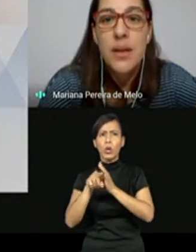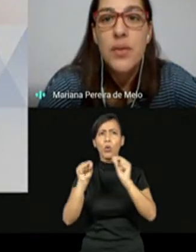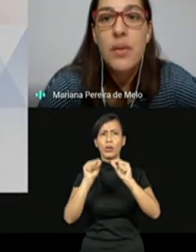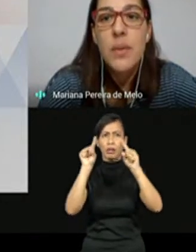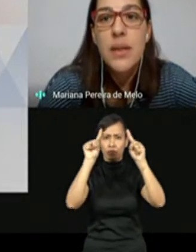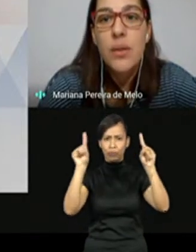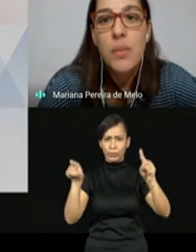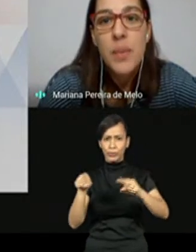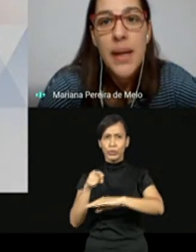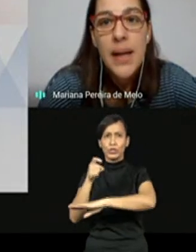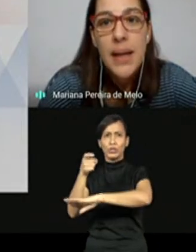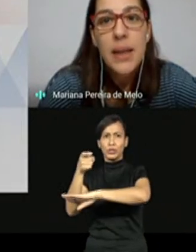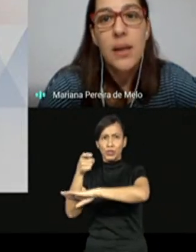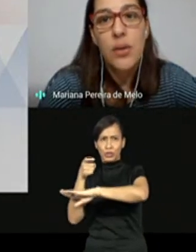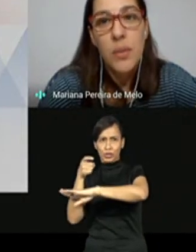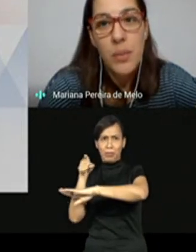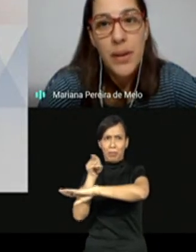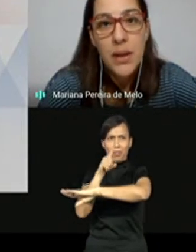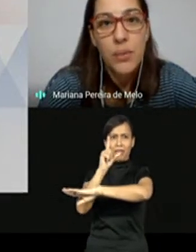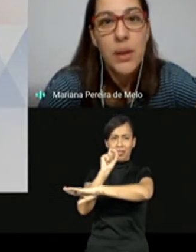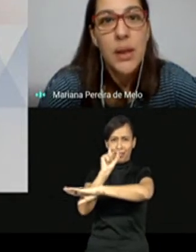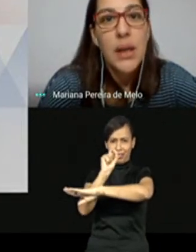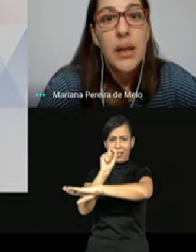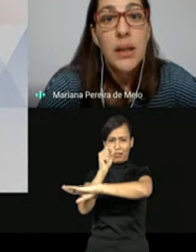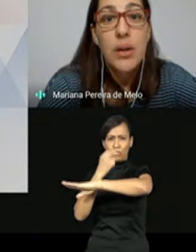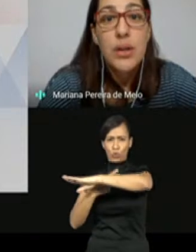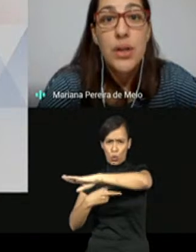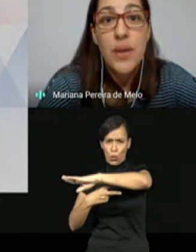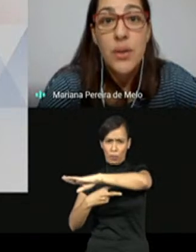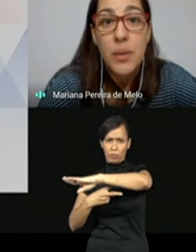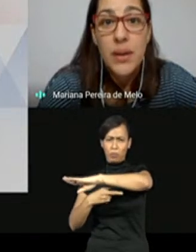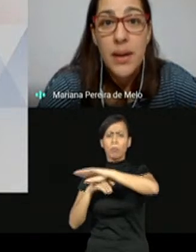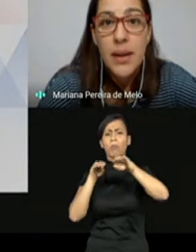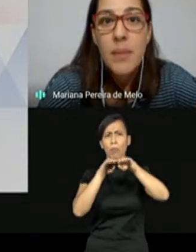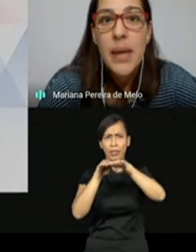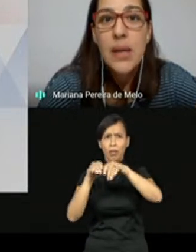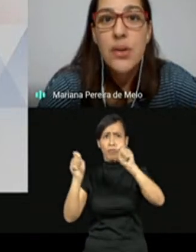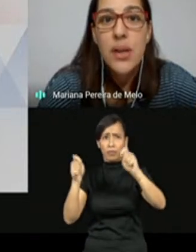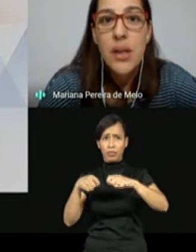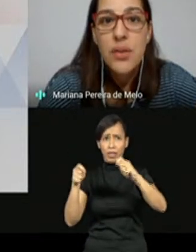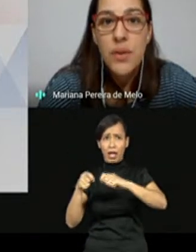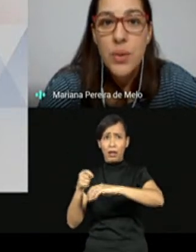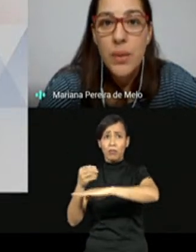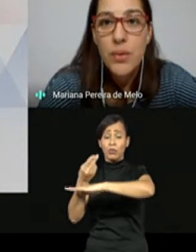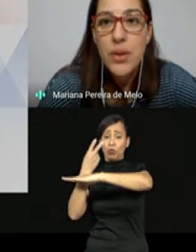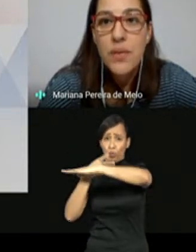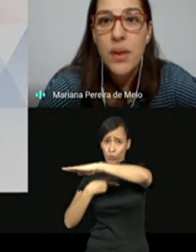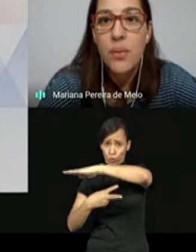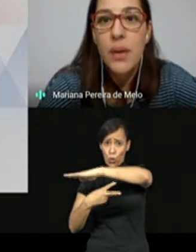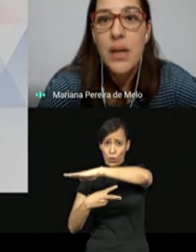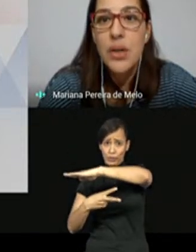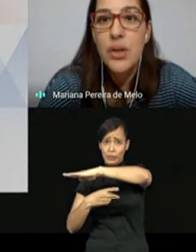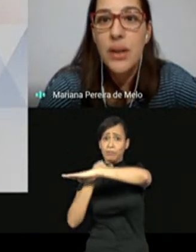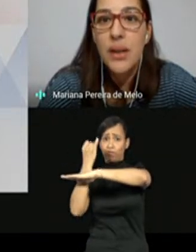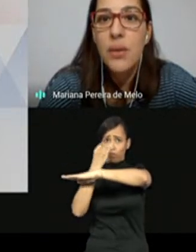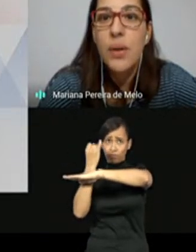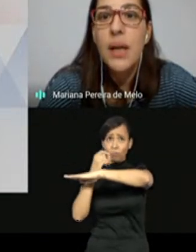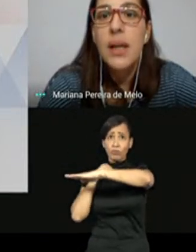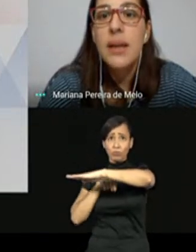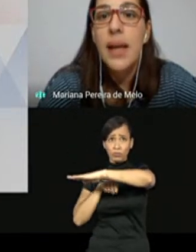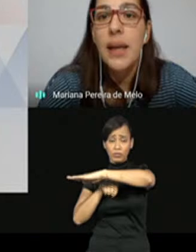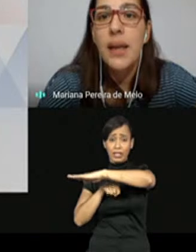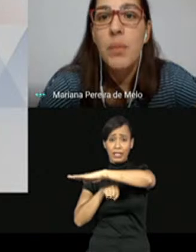fazer a transformação para cair na normal padrão. Então, a gente vai subtrair a média e dividir pelo desvio. A gente,